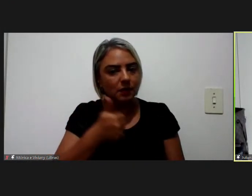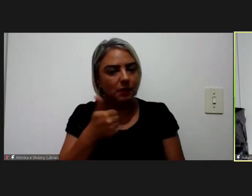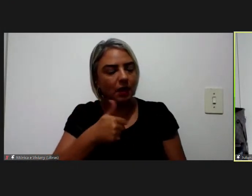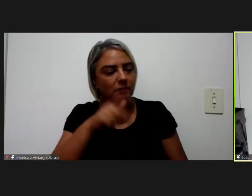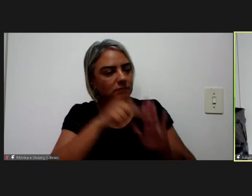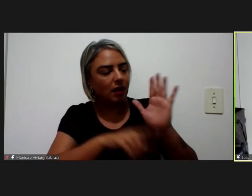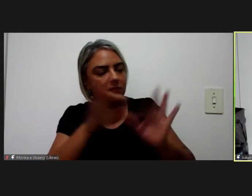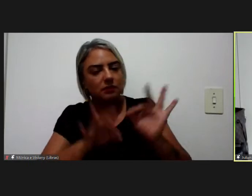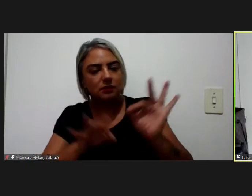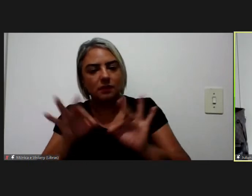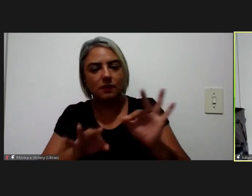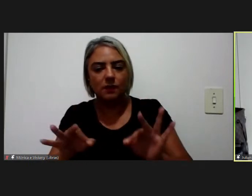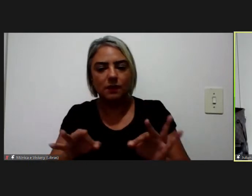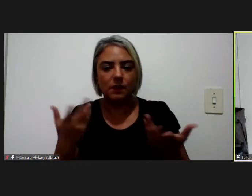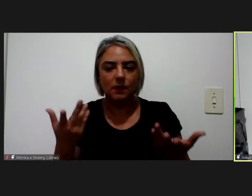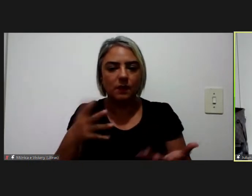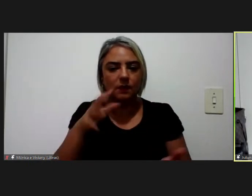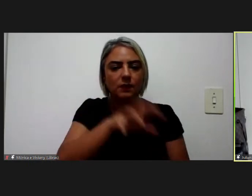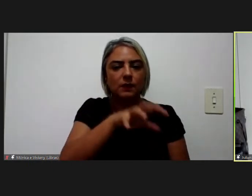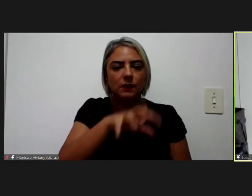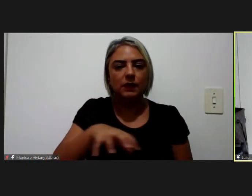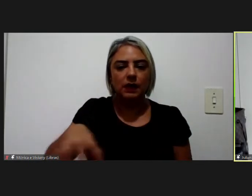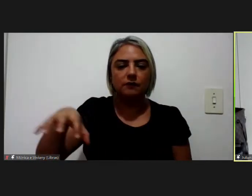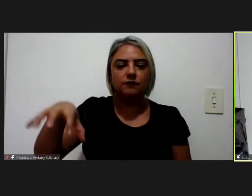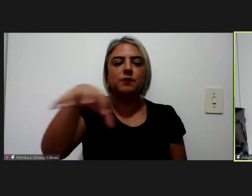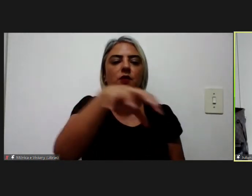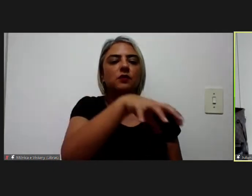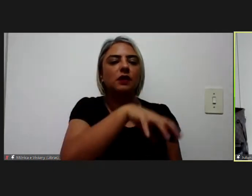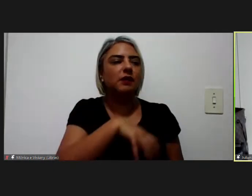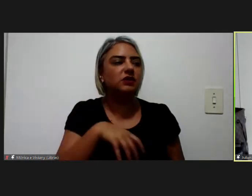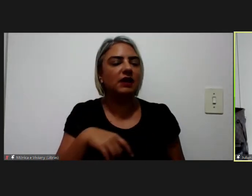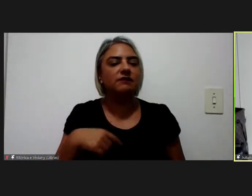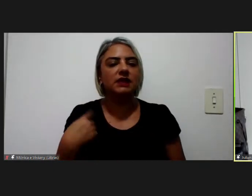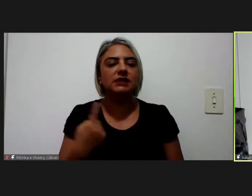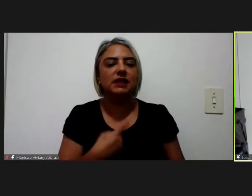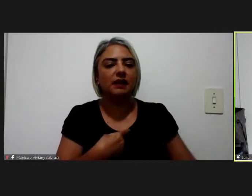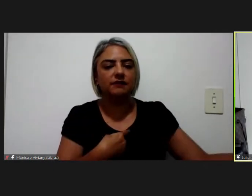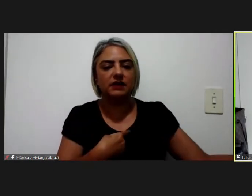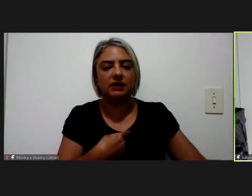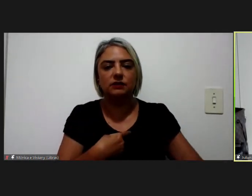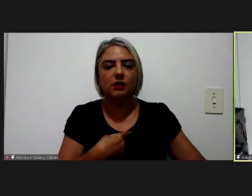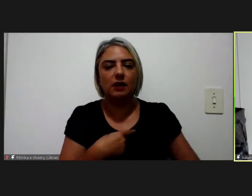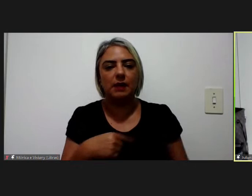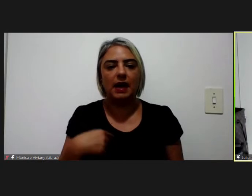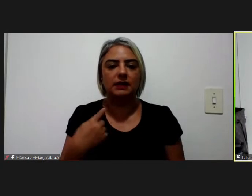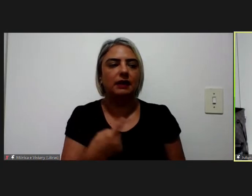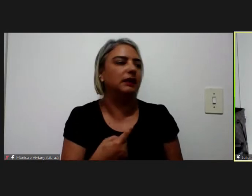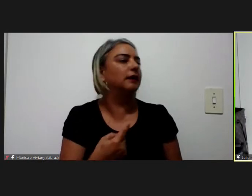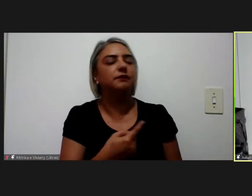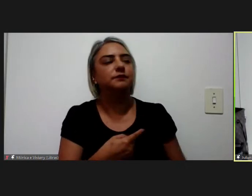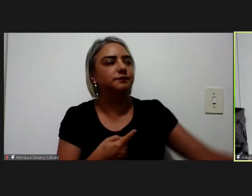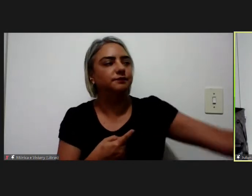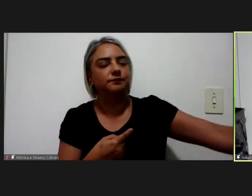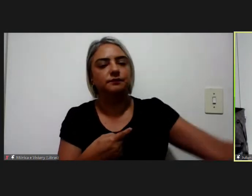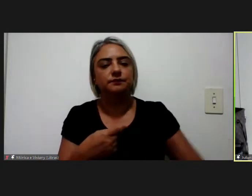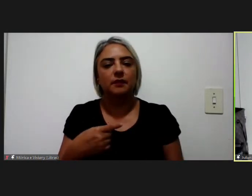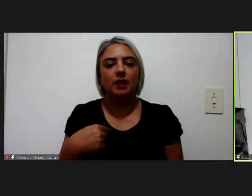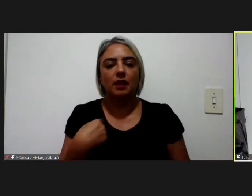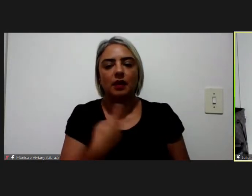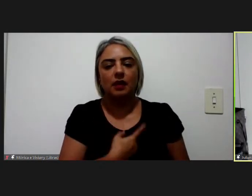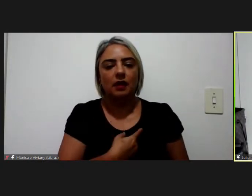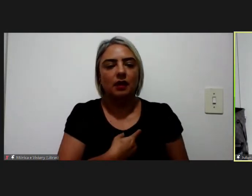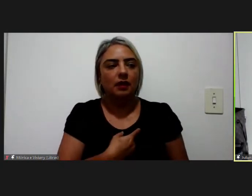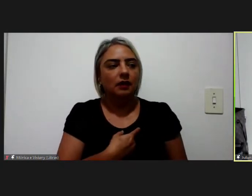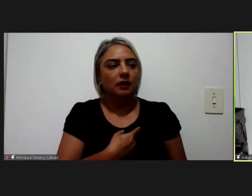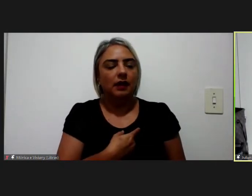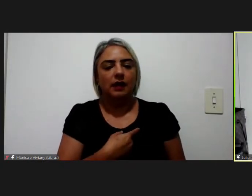planejamento emphasis on situacional e territorial, na situational formação de and vínculos e territorial organização planning, de rede. building, and Segundo, humanization of fortalecer care. processos de trabalho